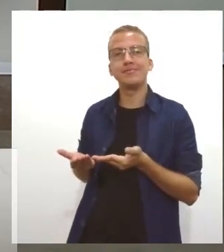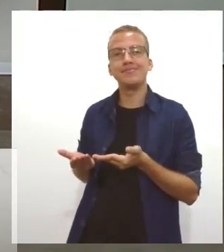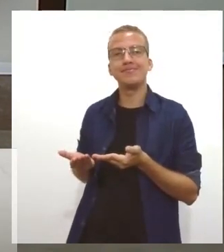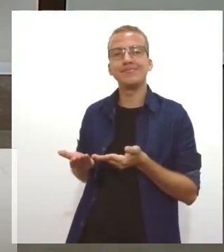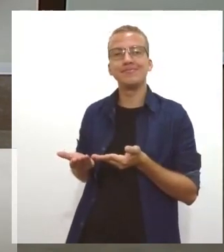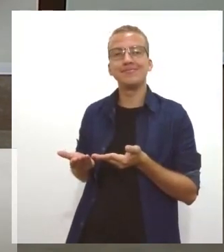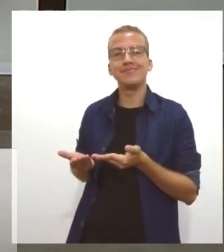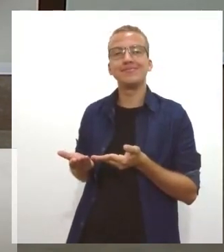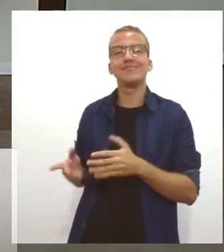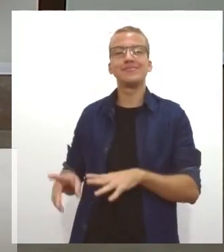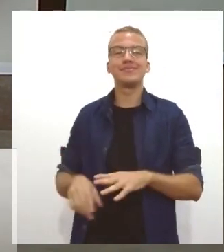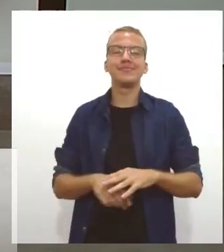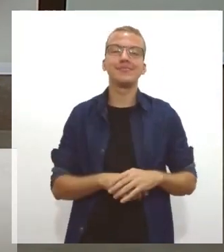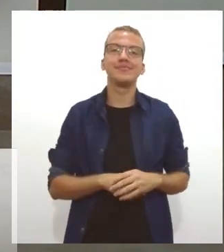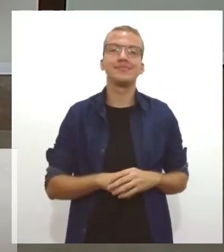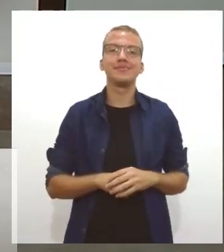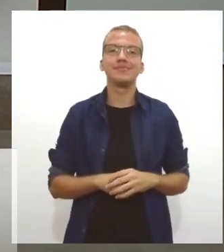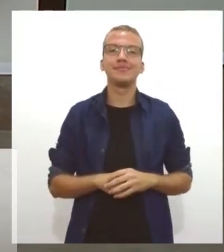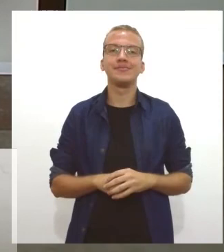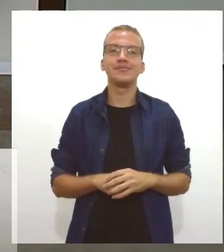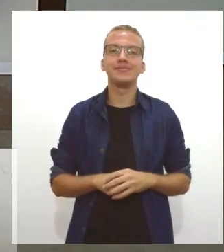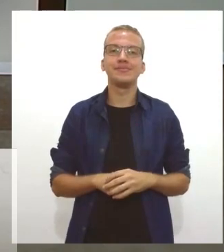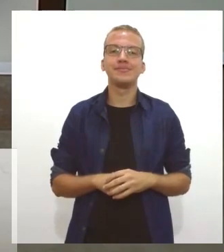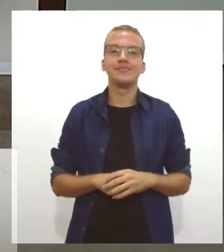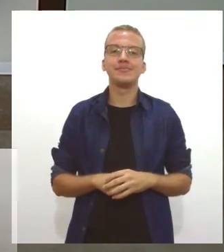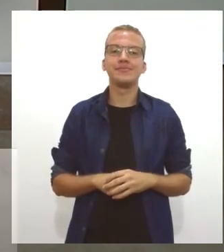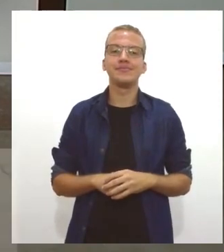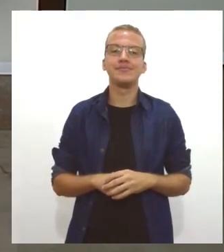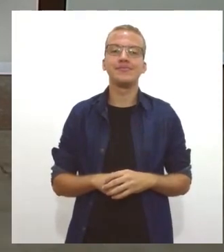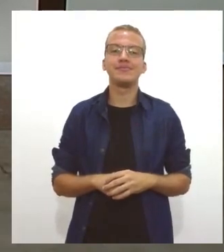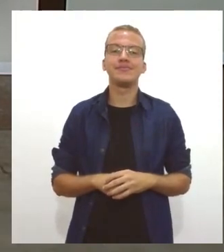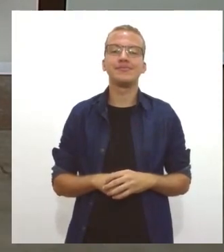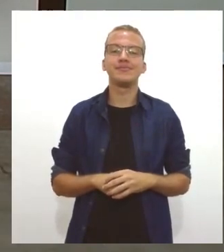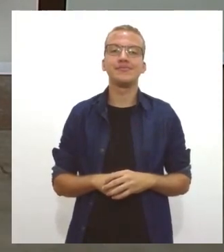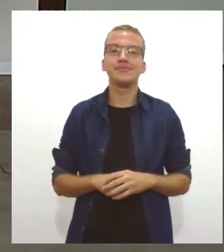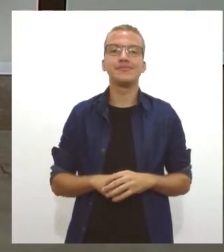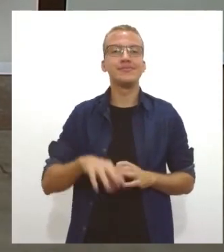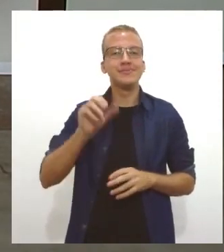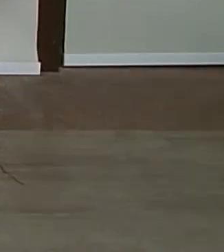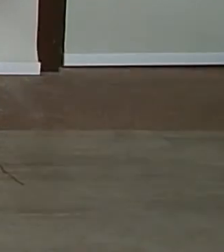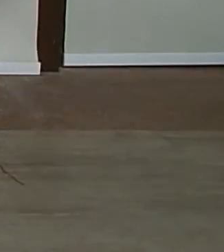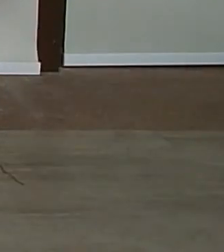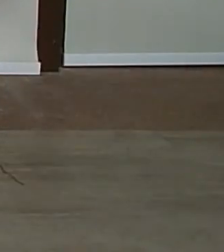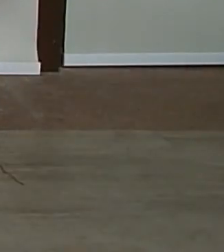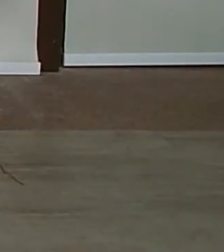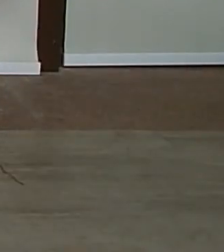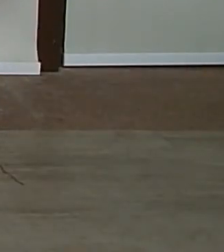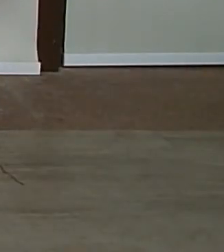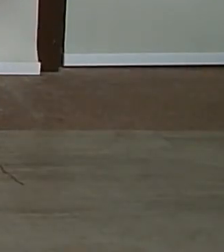@TVAlese5.2, no Twitter, @TVAlese, ou no nosso canal do YouTube. Tchau, tchau!